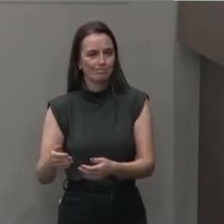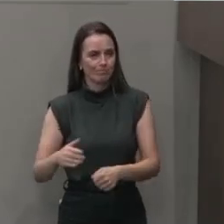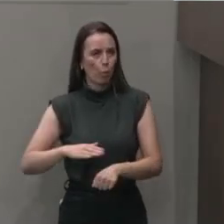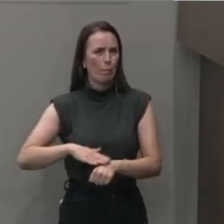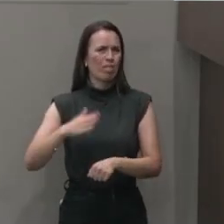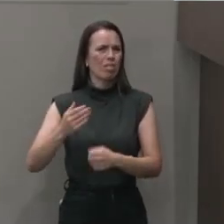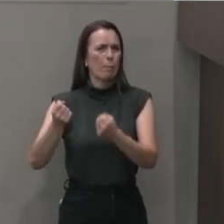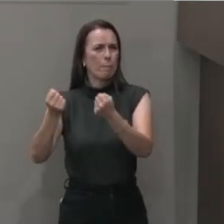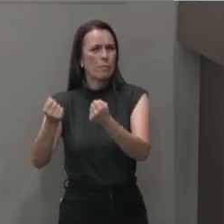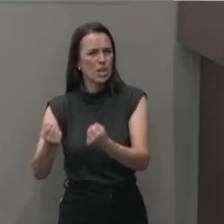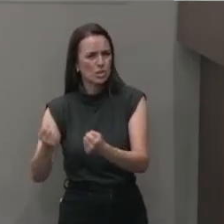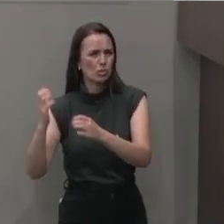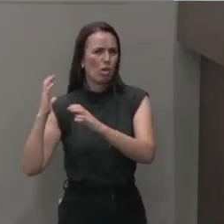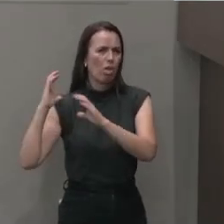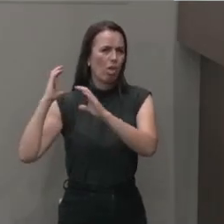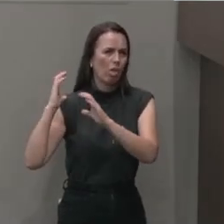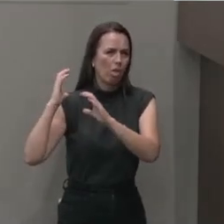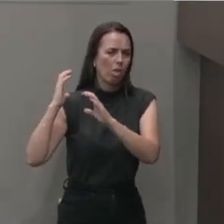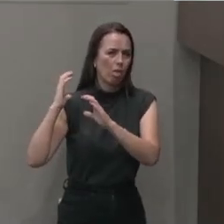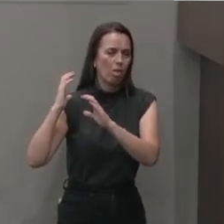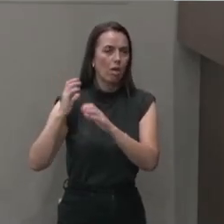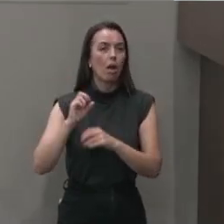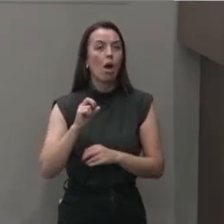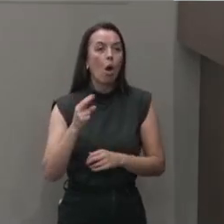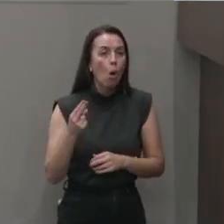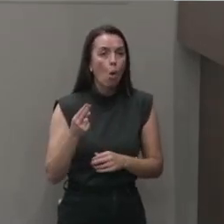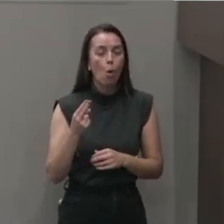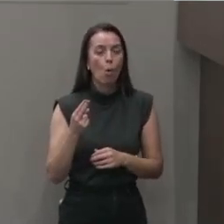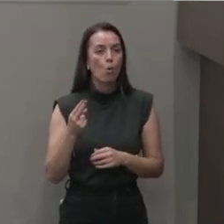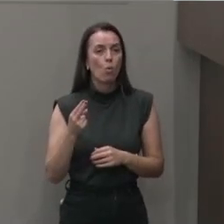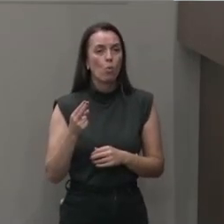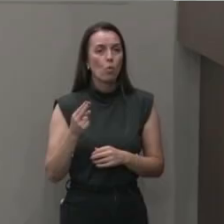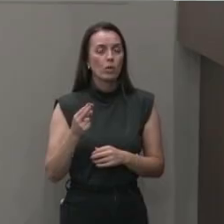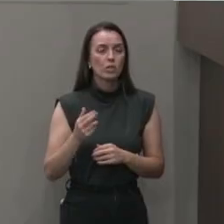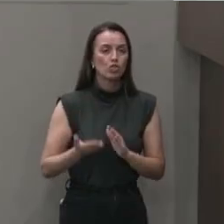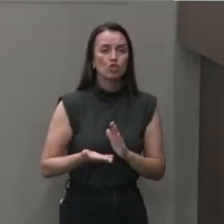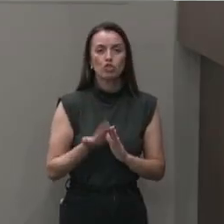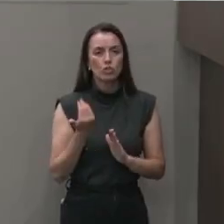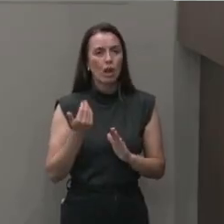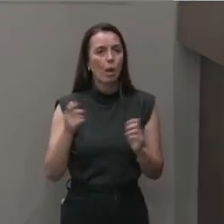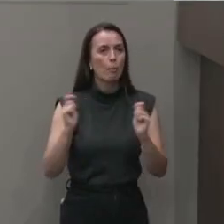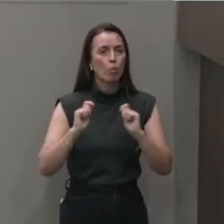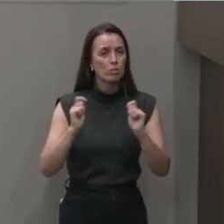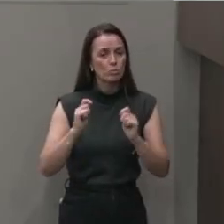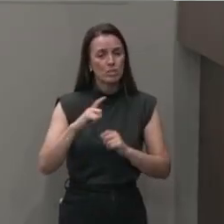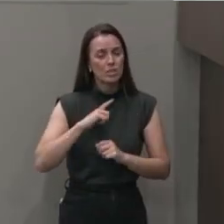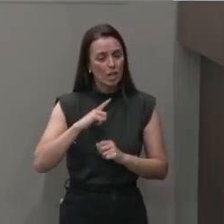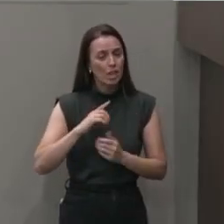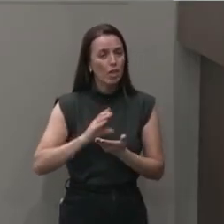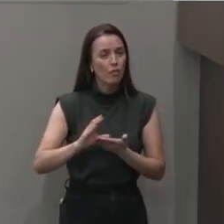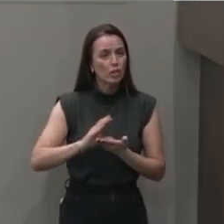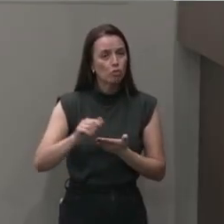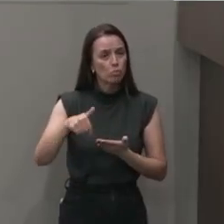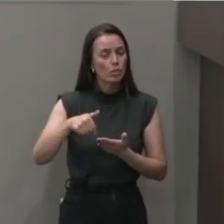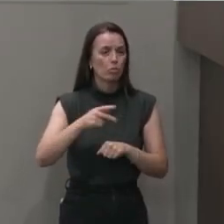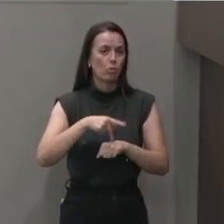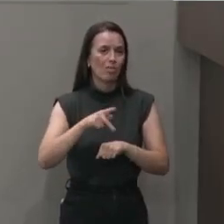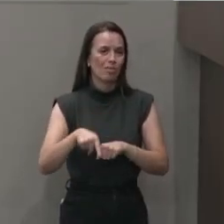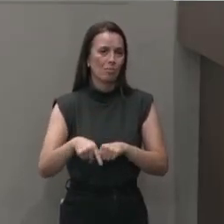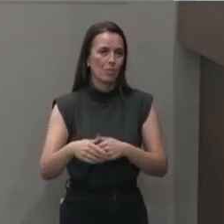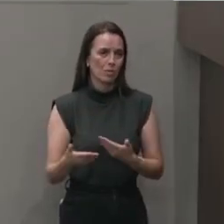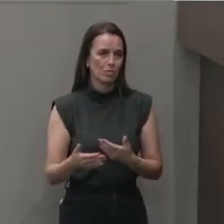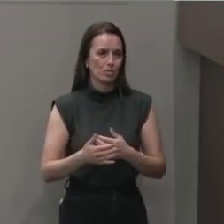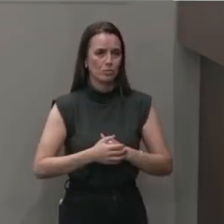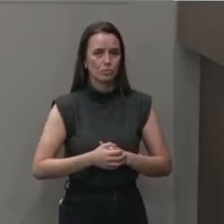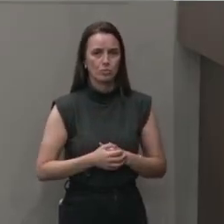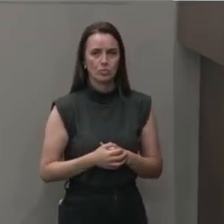pouco inviabilizar um projeto, um investimento aqui em nosso município. Essa questão que foi levantada...